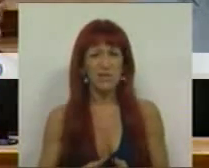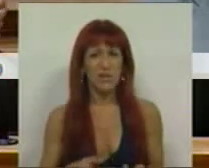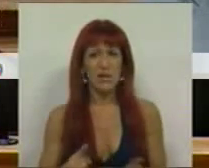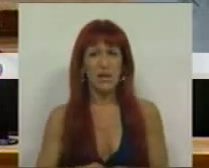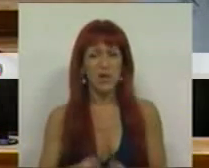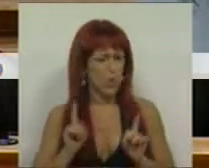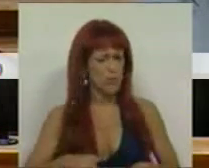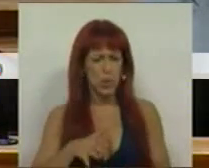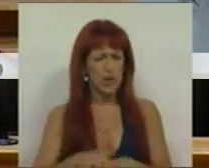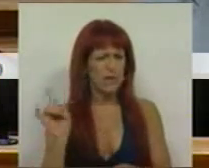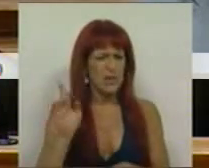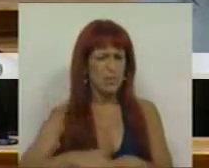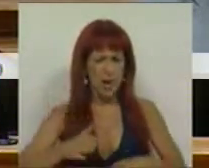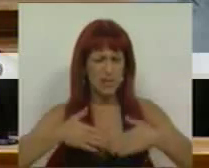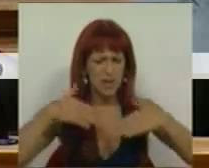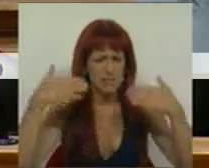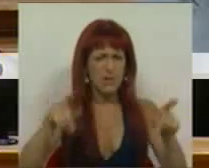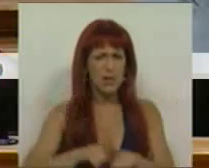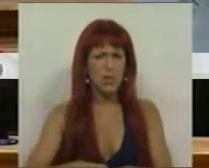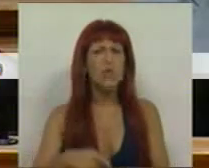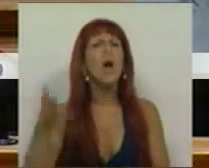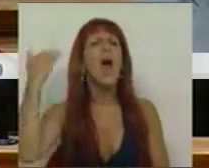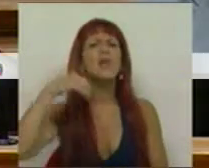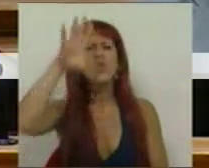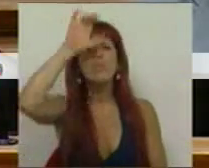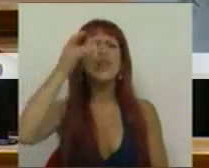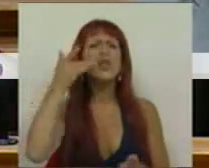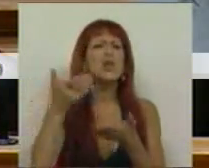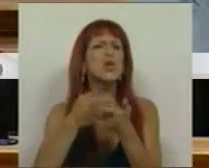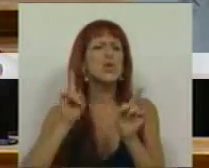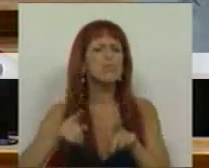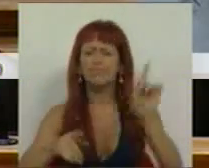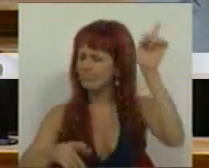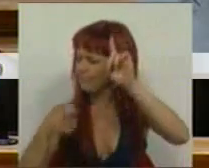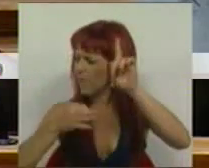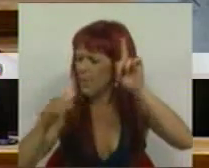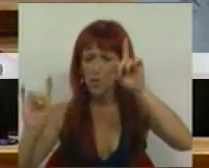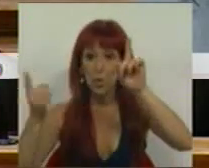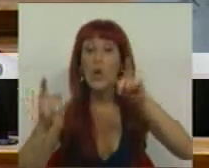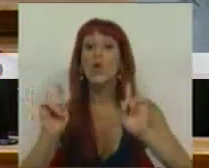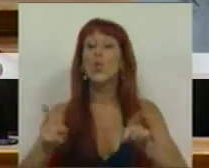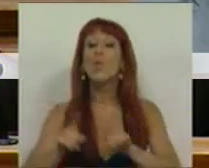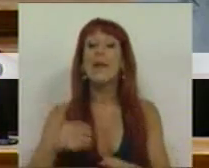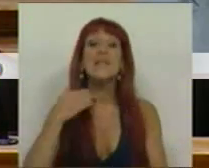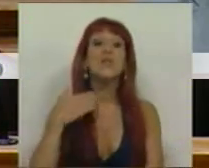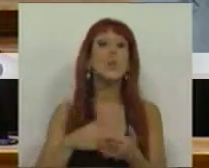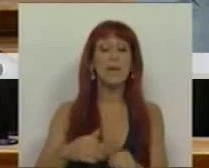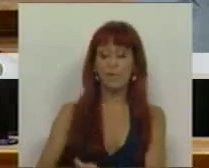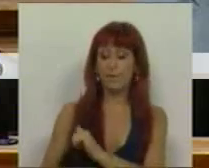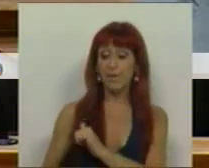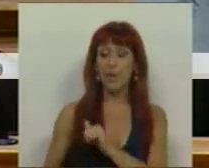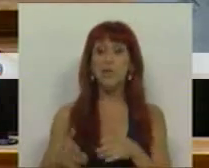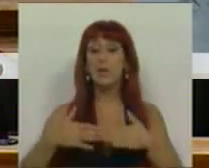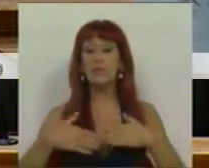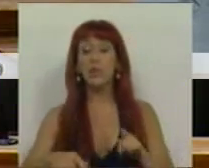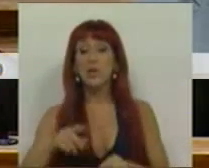na terça-feira com a demissão do então Ministro dos Negócios Estrangeiros, Paulo Portas. Começa na segunda-feira com